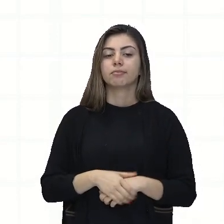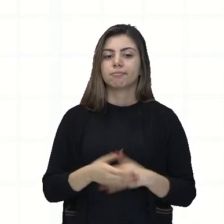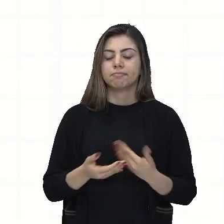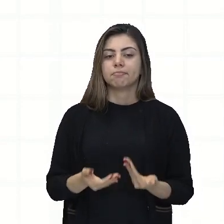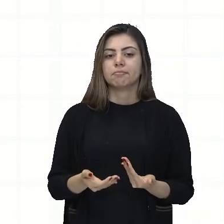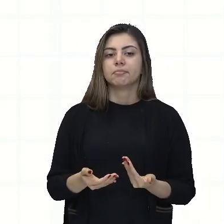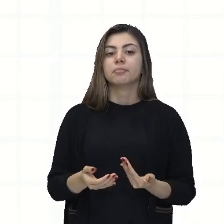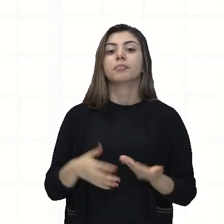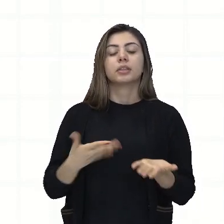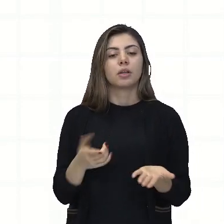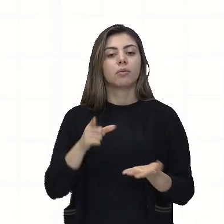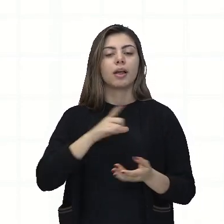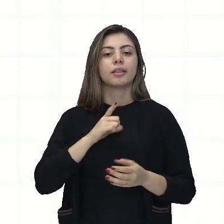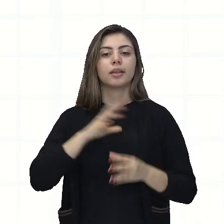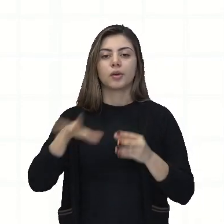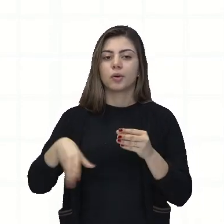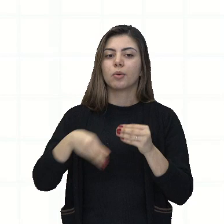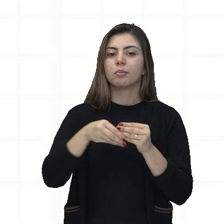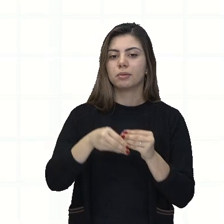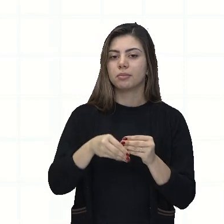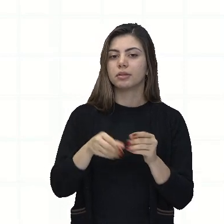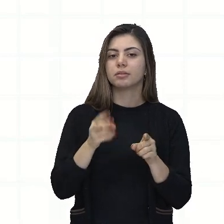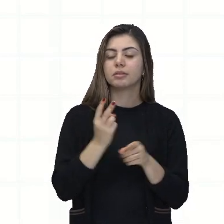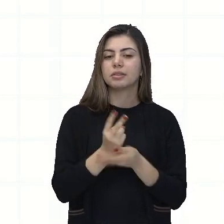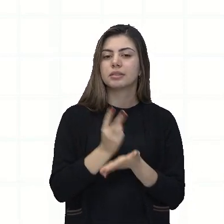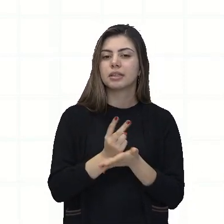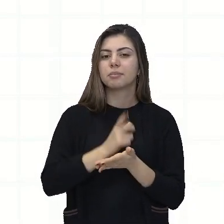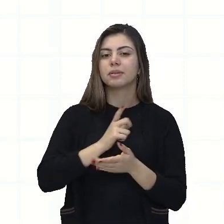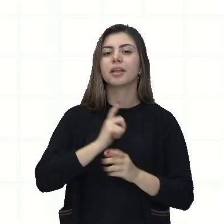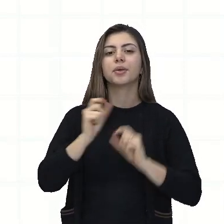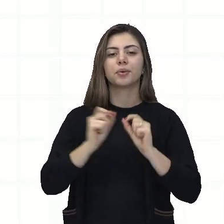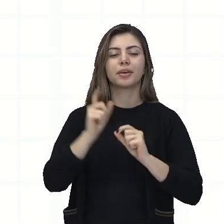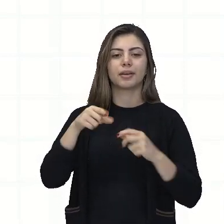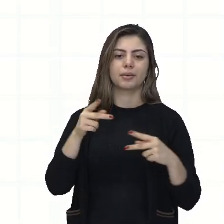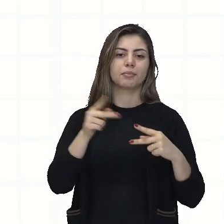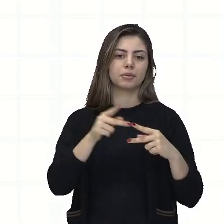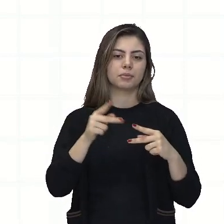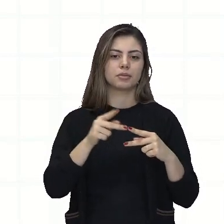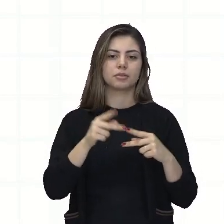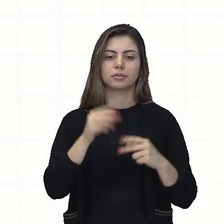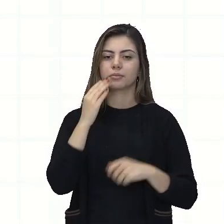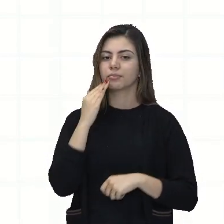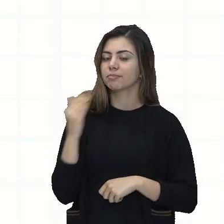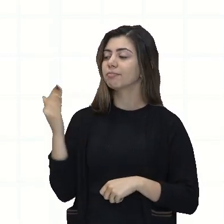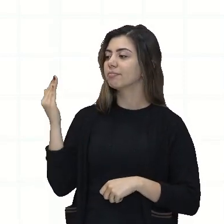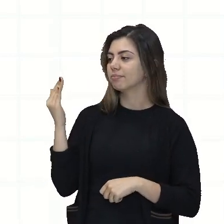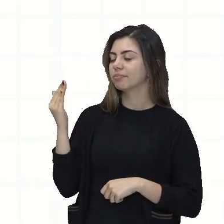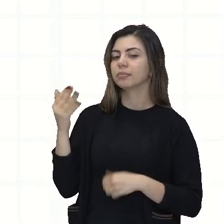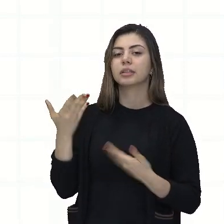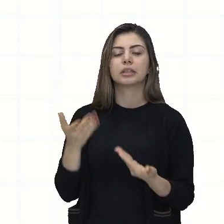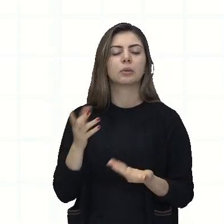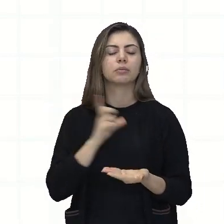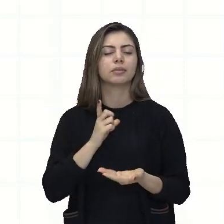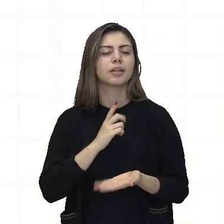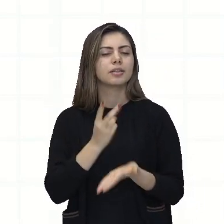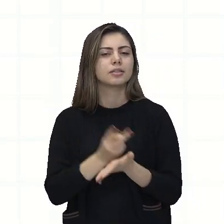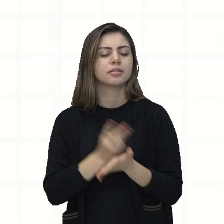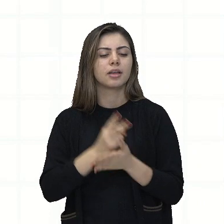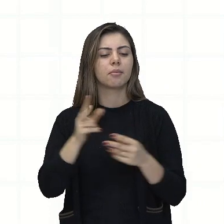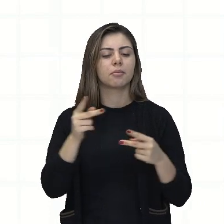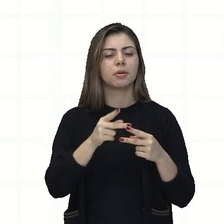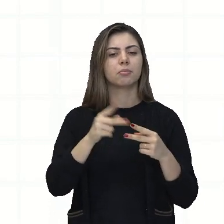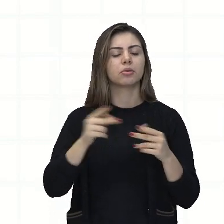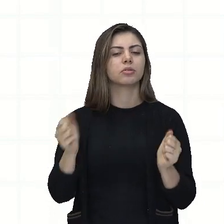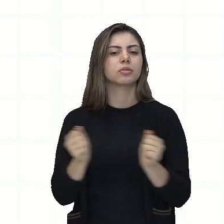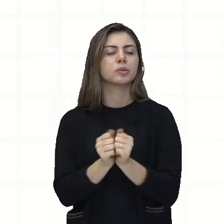O complemento nominal é sempre acompanhado de uma preposição. Ah, se ele é sempre acompanhado de uma preposição,